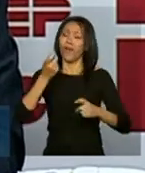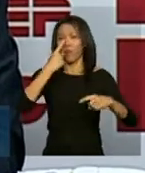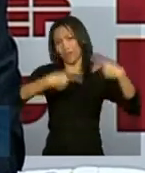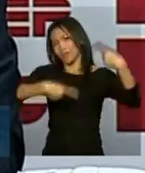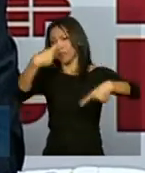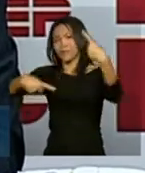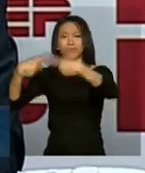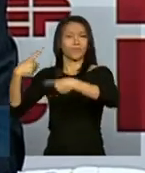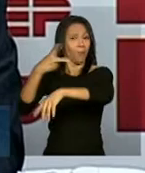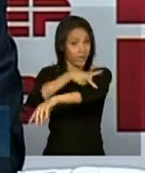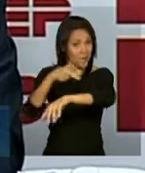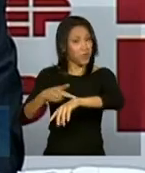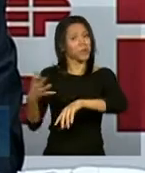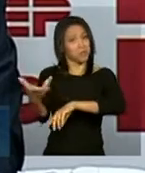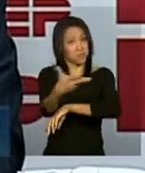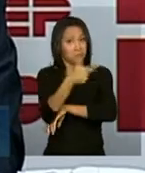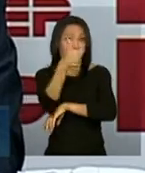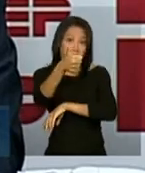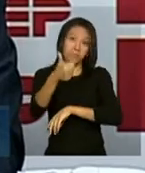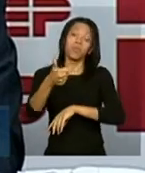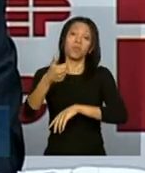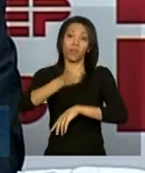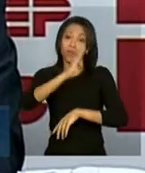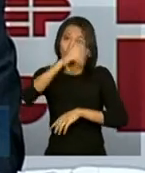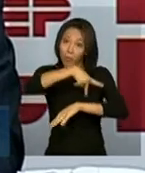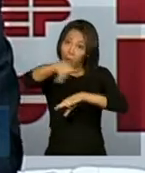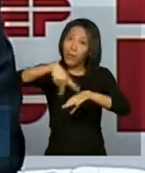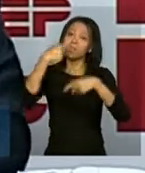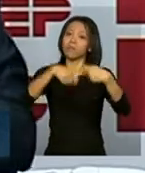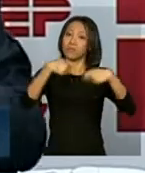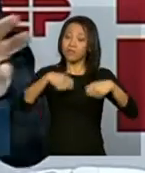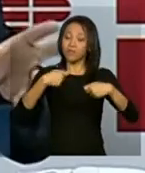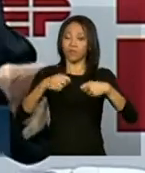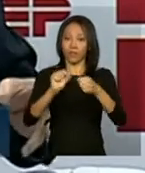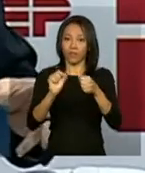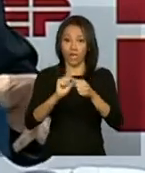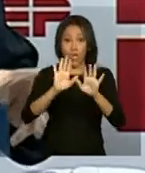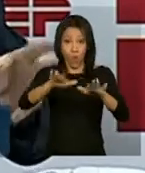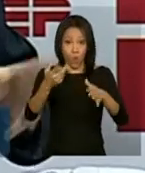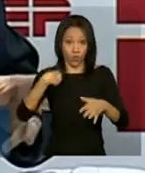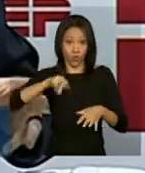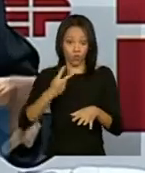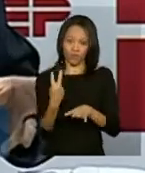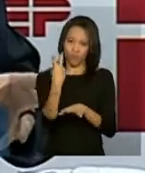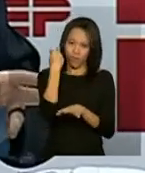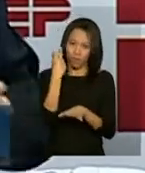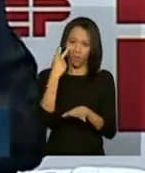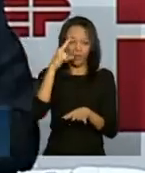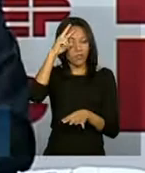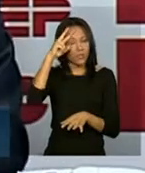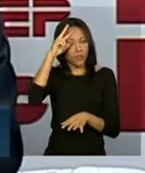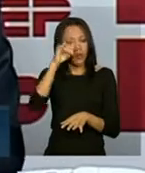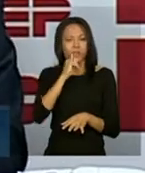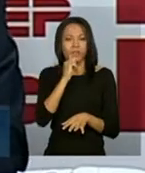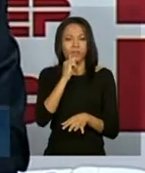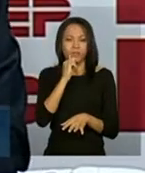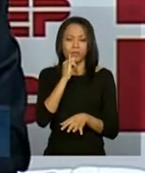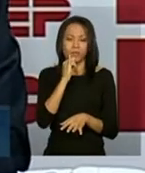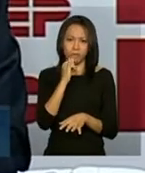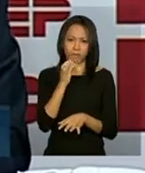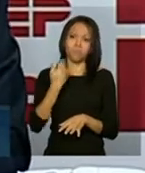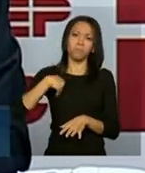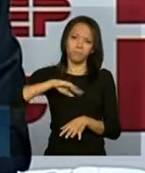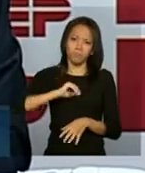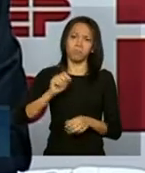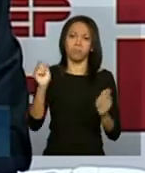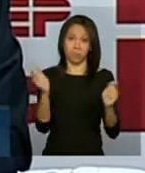pedagógico. É um belo debate. É um debate que o país deve fazer. Que quando a gente olha para a história, a gente encontra... Por exemplo, nós poderíamos ter